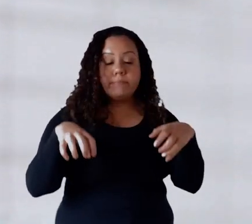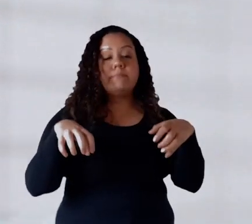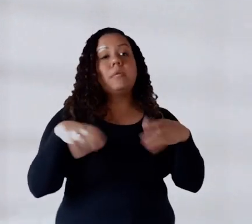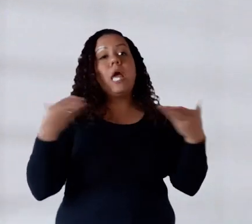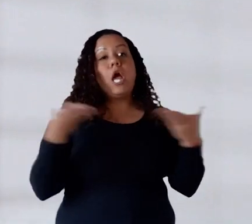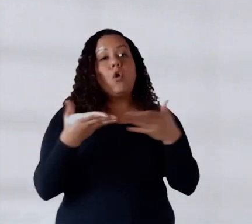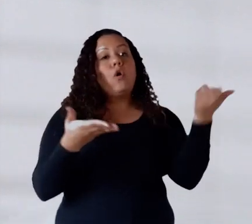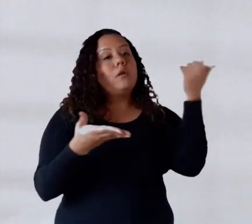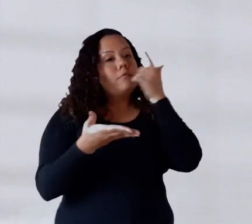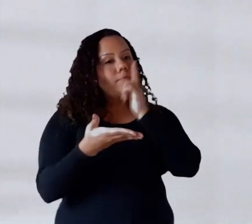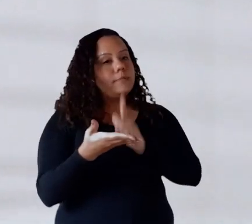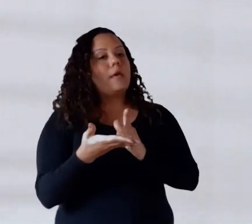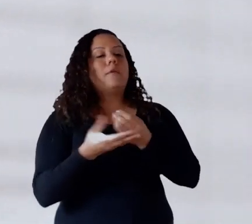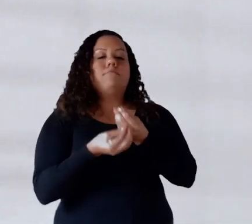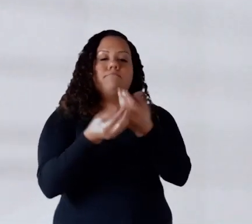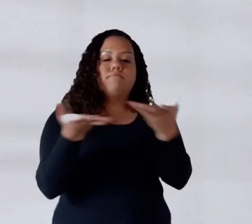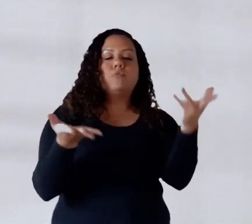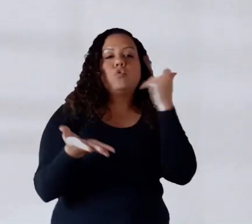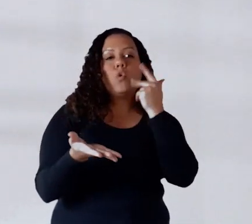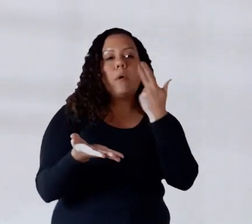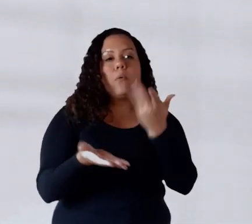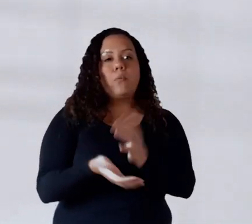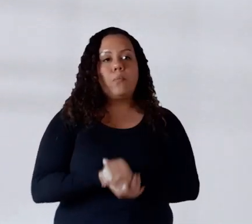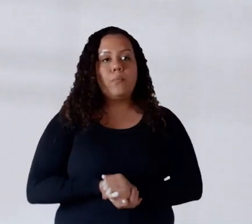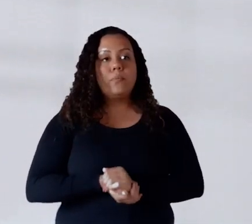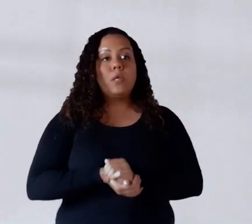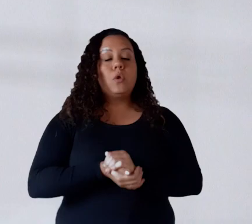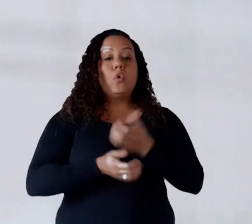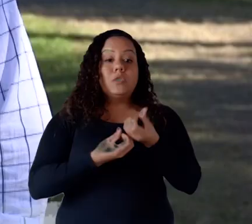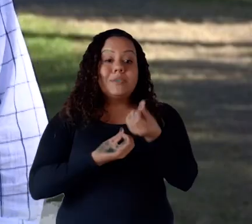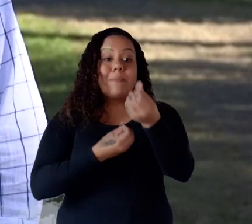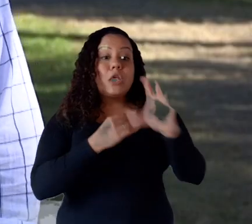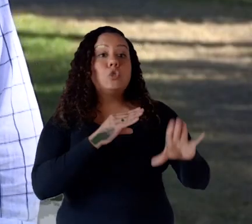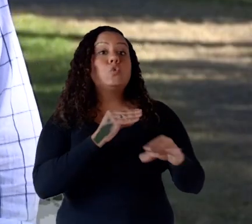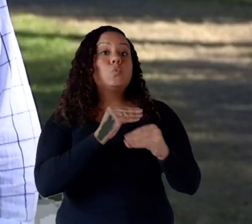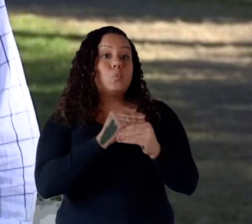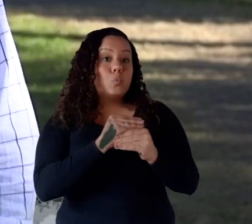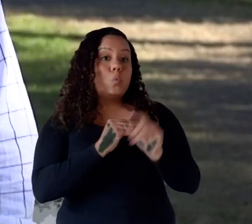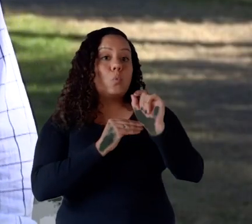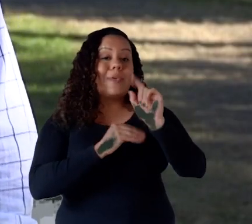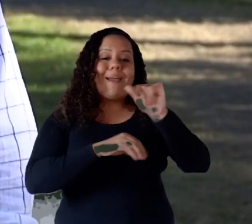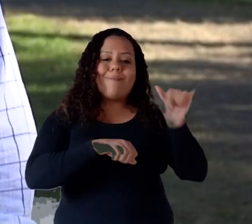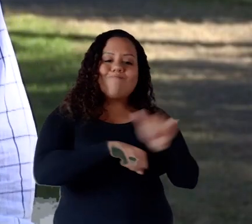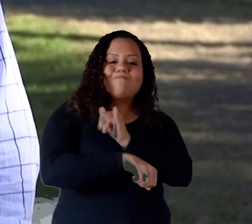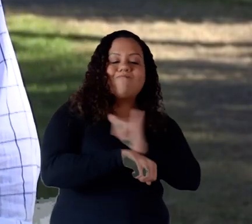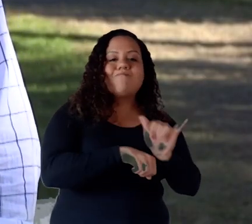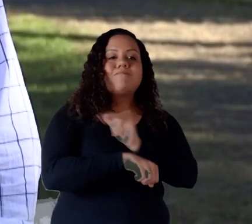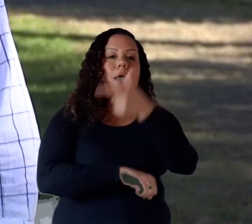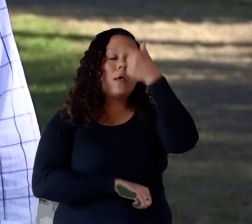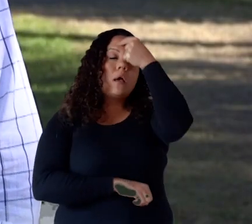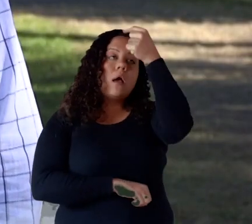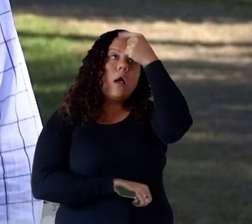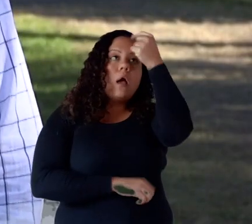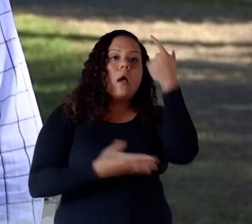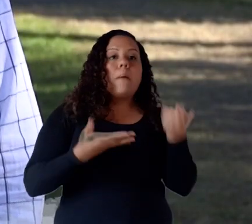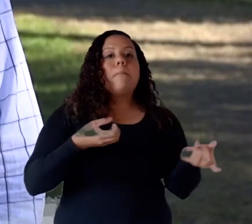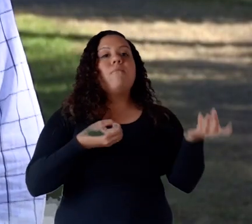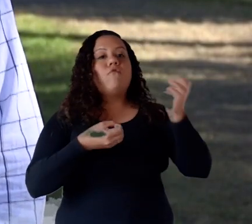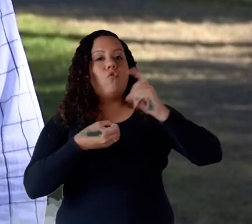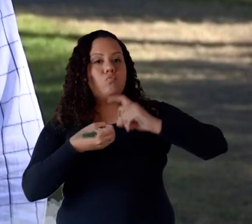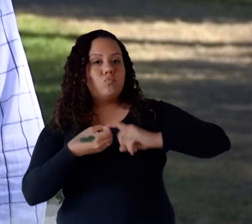ofertadas durante o ensino remoto emergencial pudessem entrar em carga. O semestre suplementar é uma